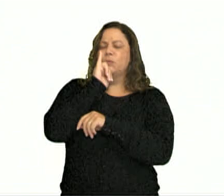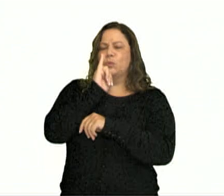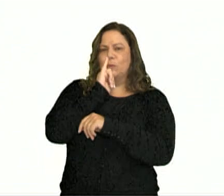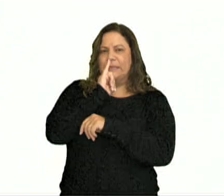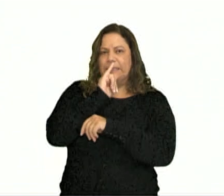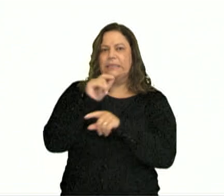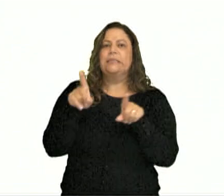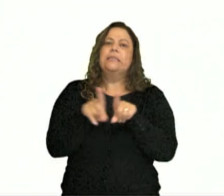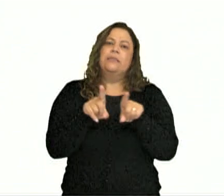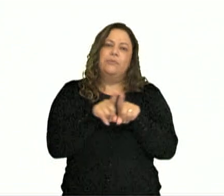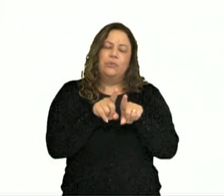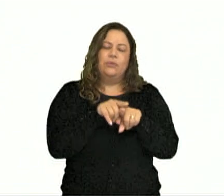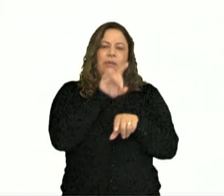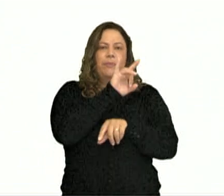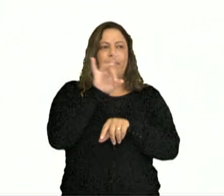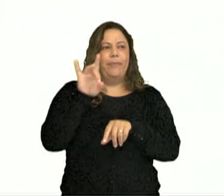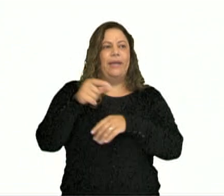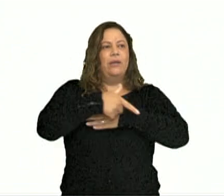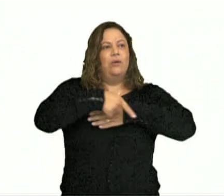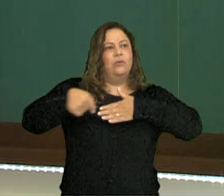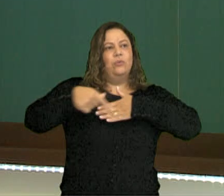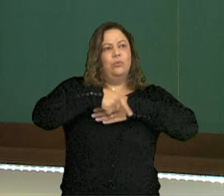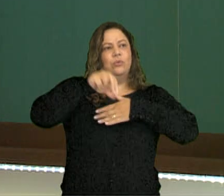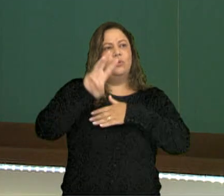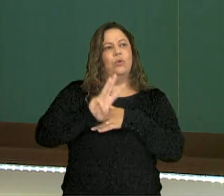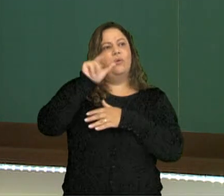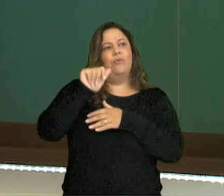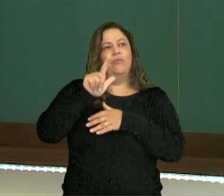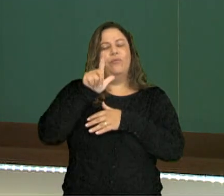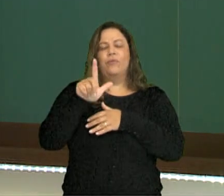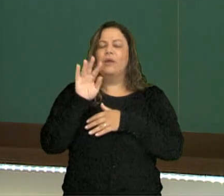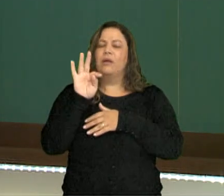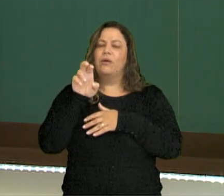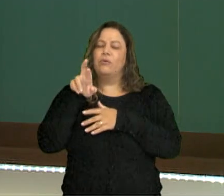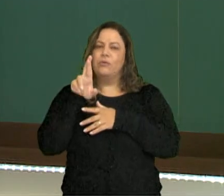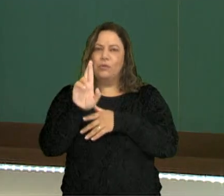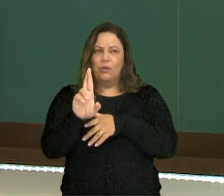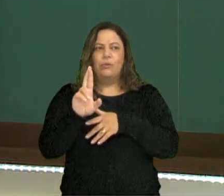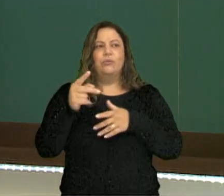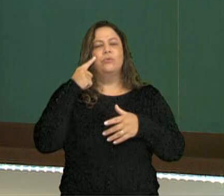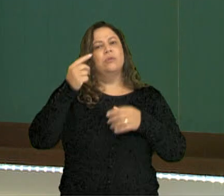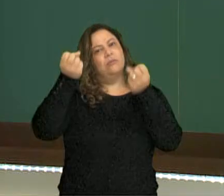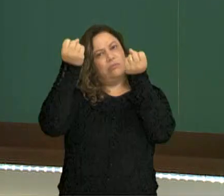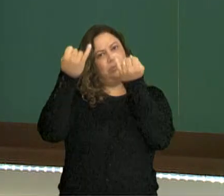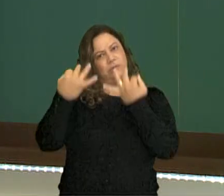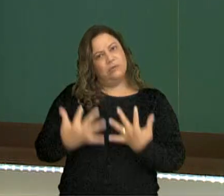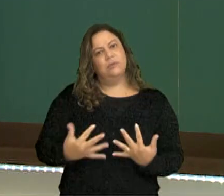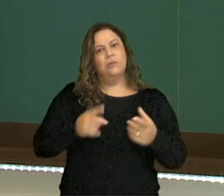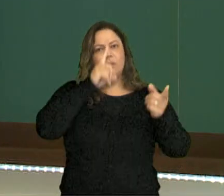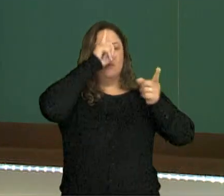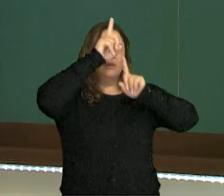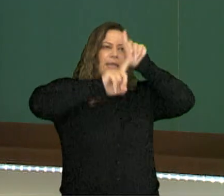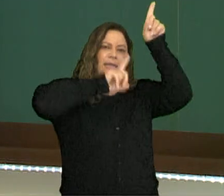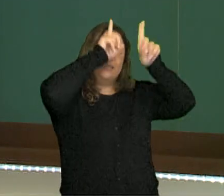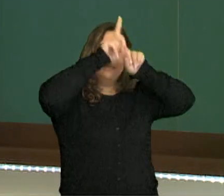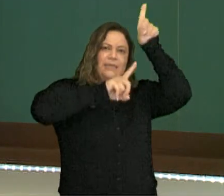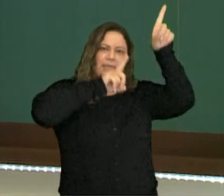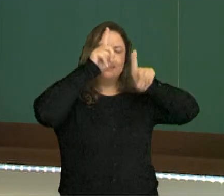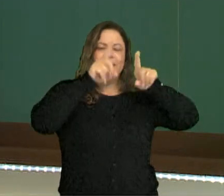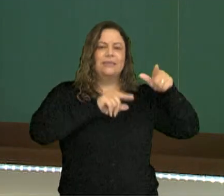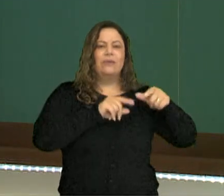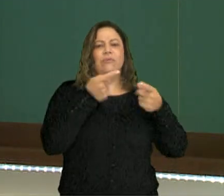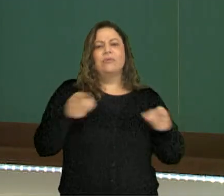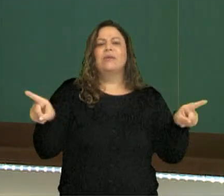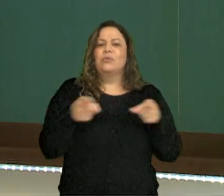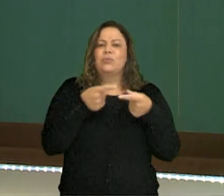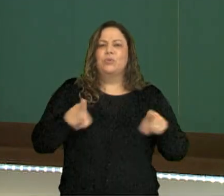não convencional do artista Walter Smetak, né, que a gente falou sobre ele, que é a criação da música através